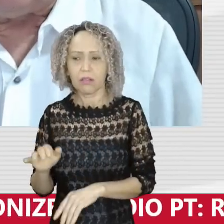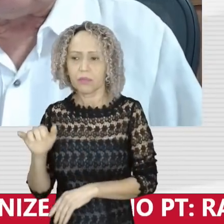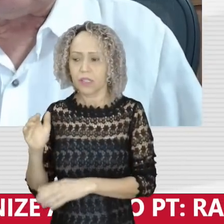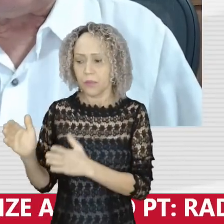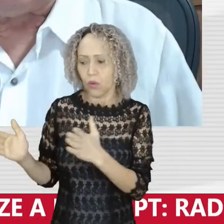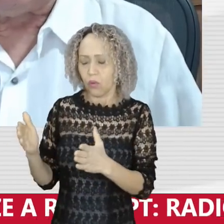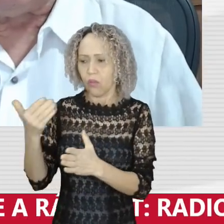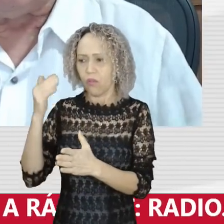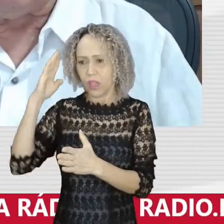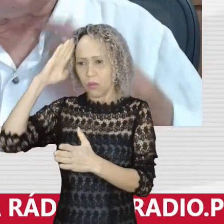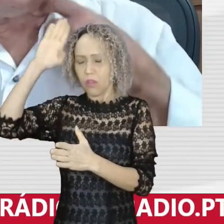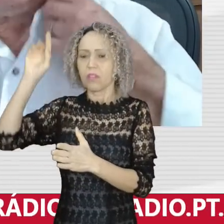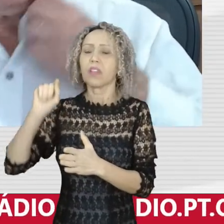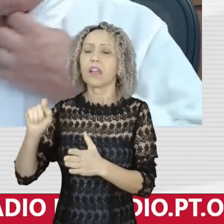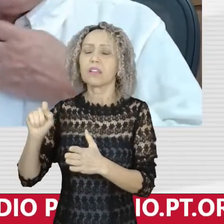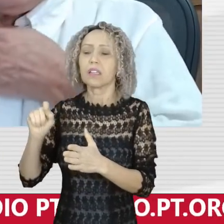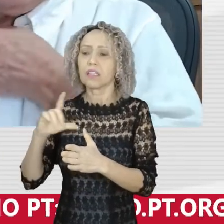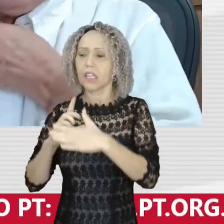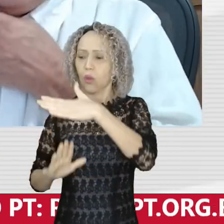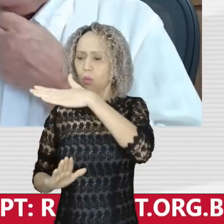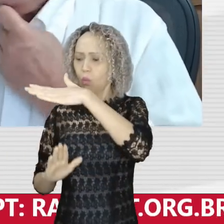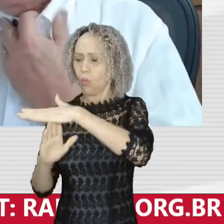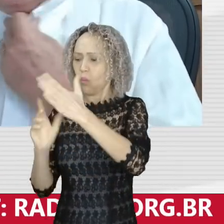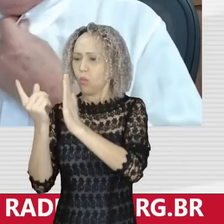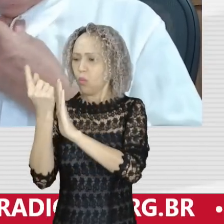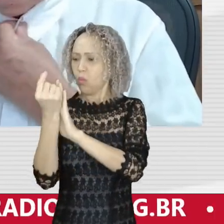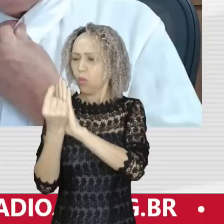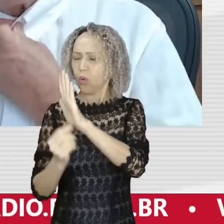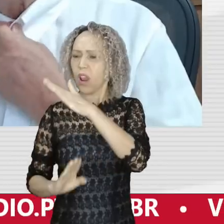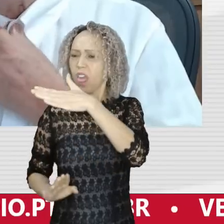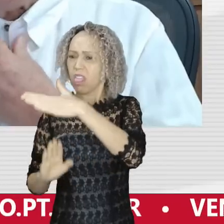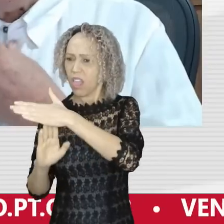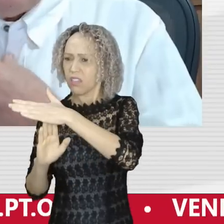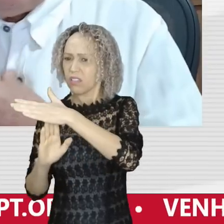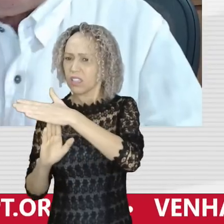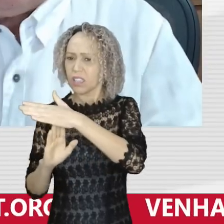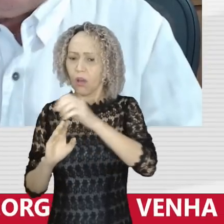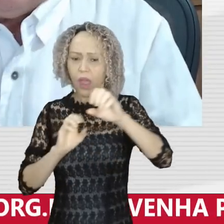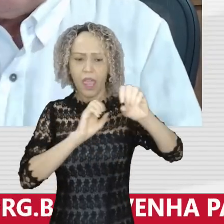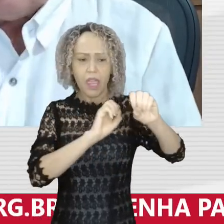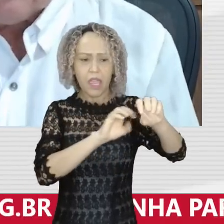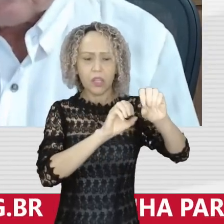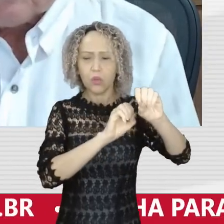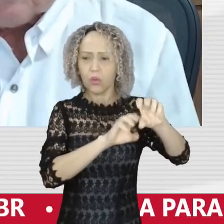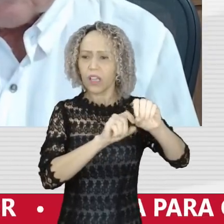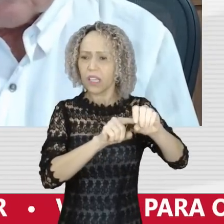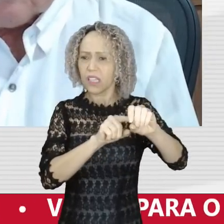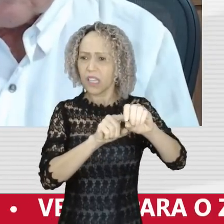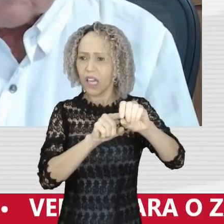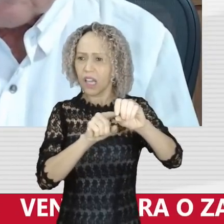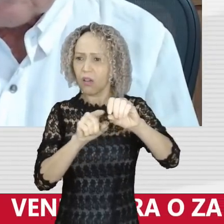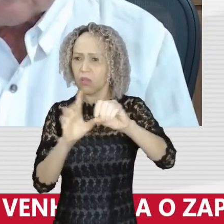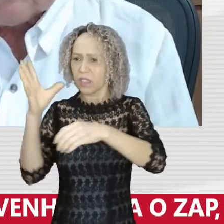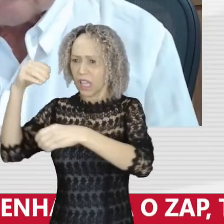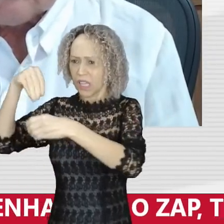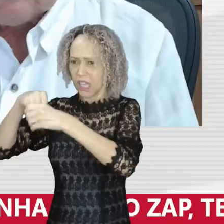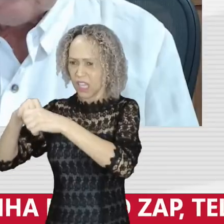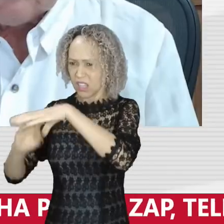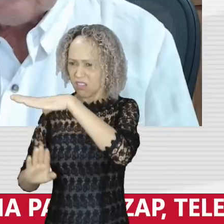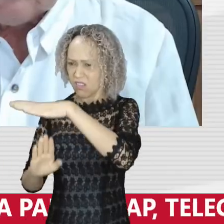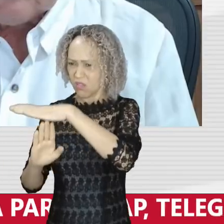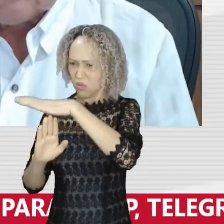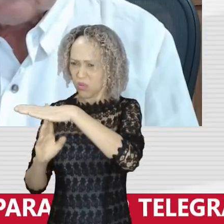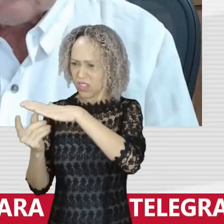gastos, tem um teto, e educação entra em gastos e não investimento, Então, nós temos, você tem merenda escolar no